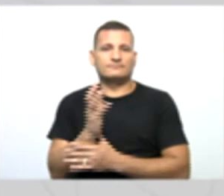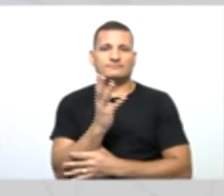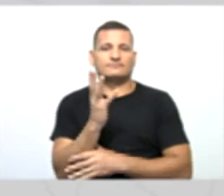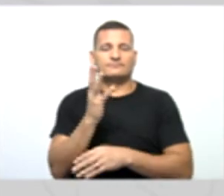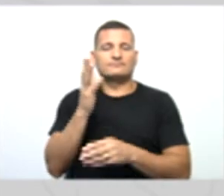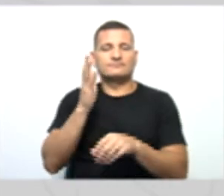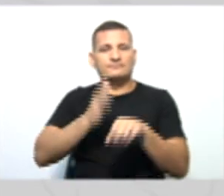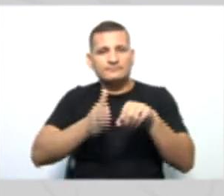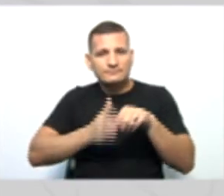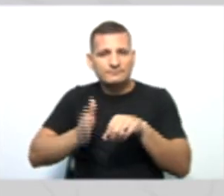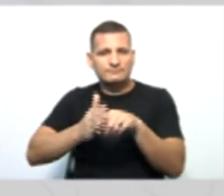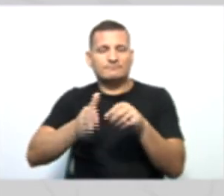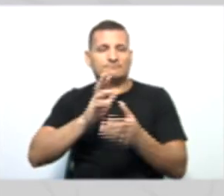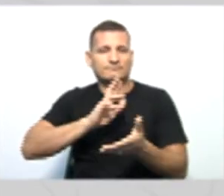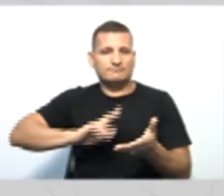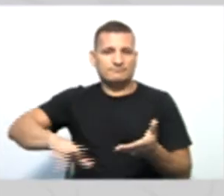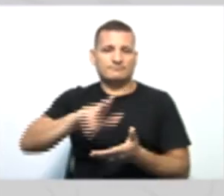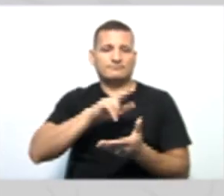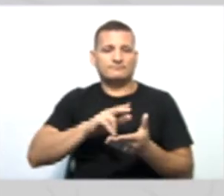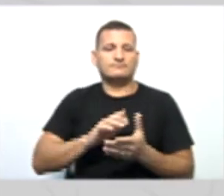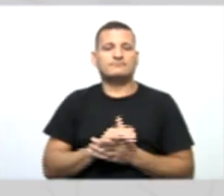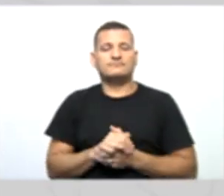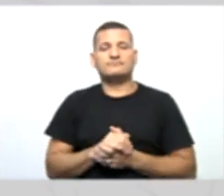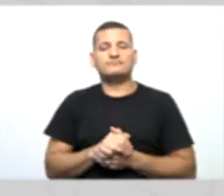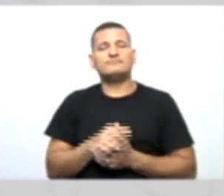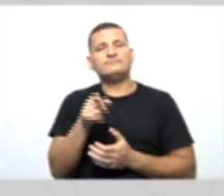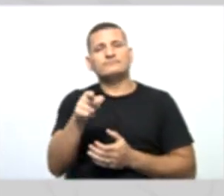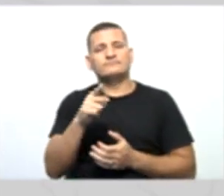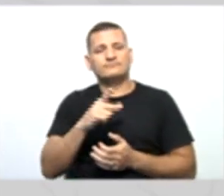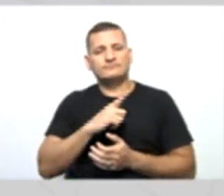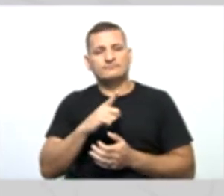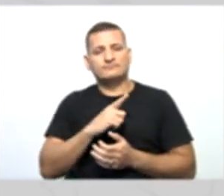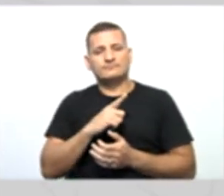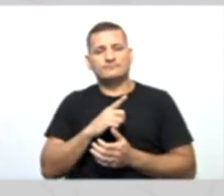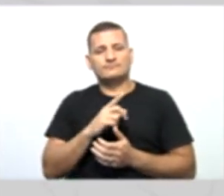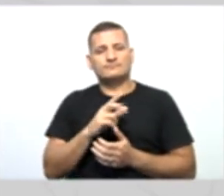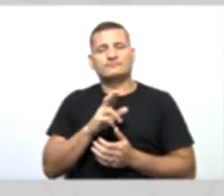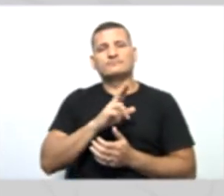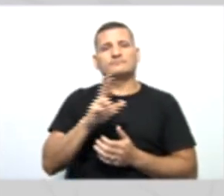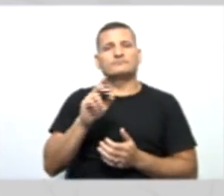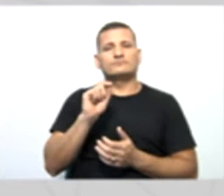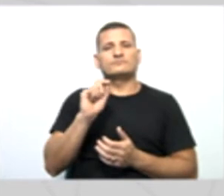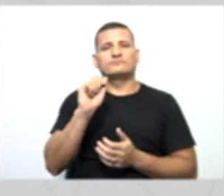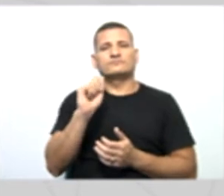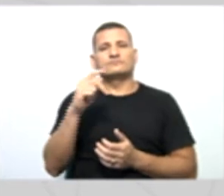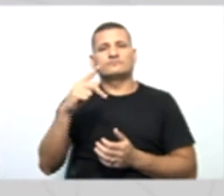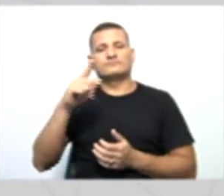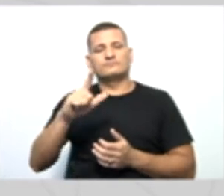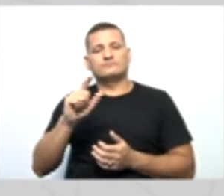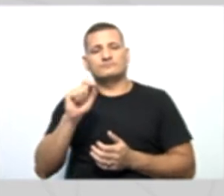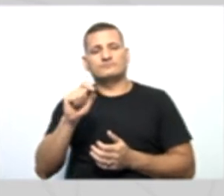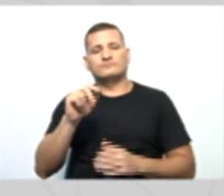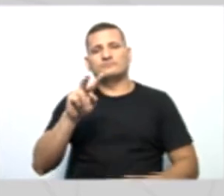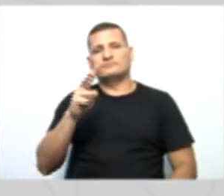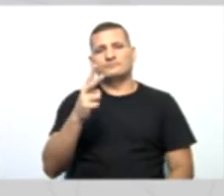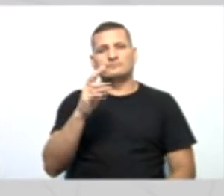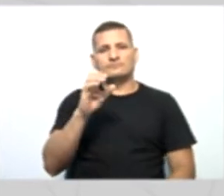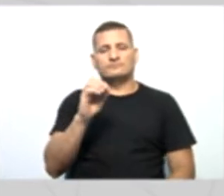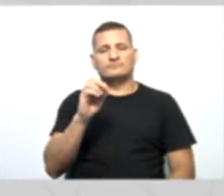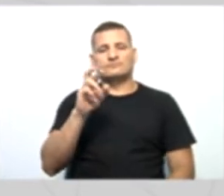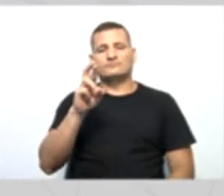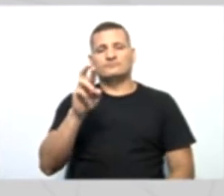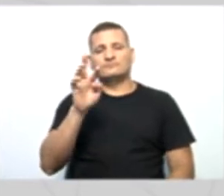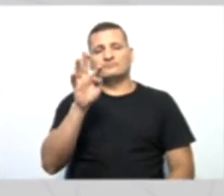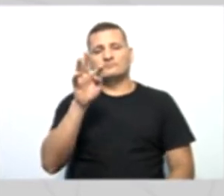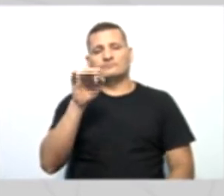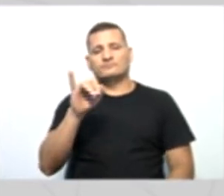o cultivo de hortaliças, que traz aí um nome do arranjo produtivo local de horticultura. Vamos imaginar